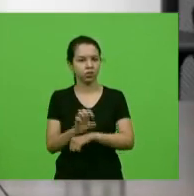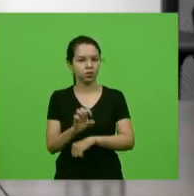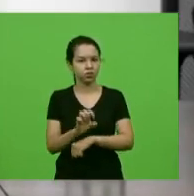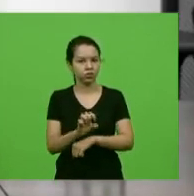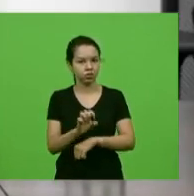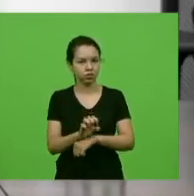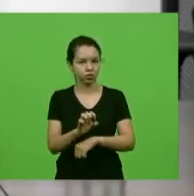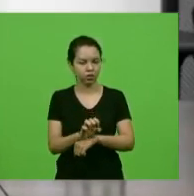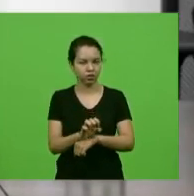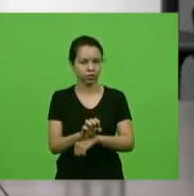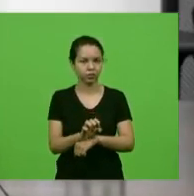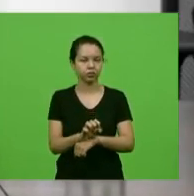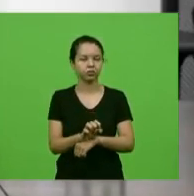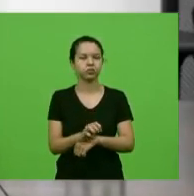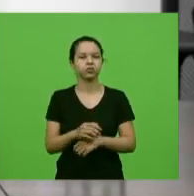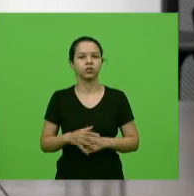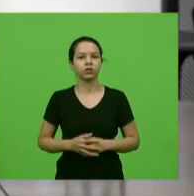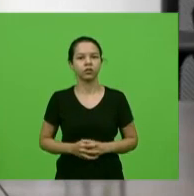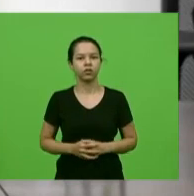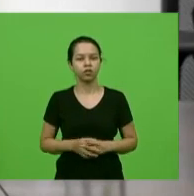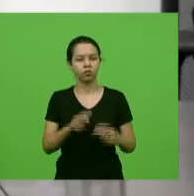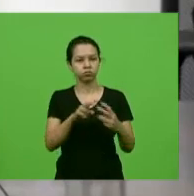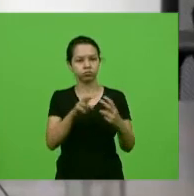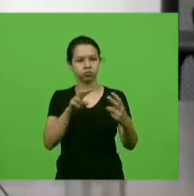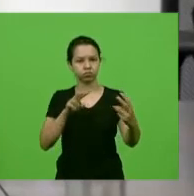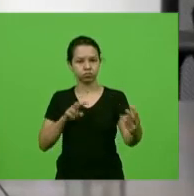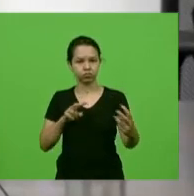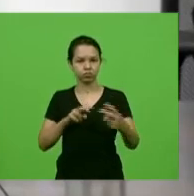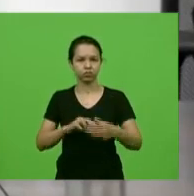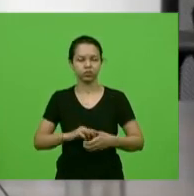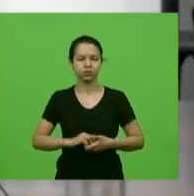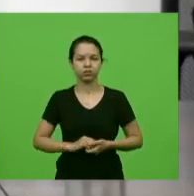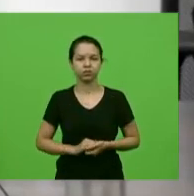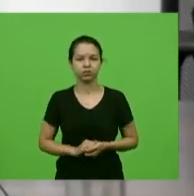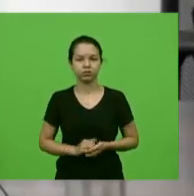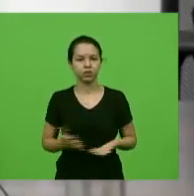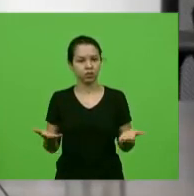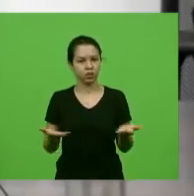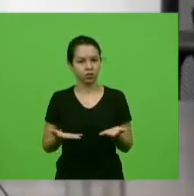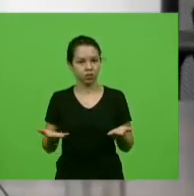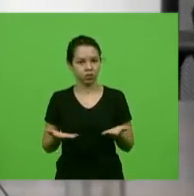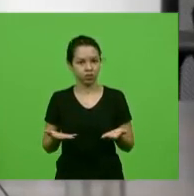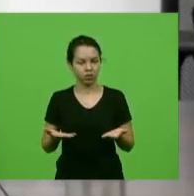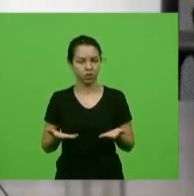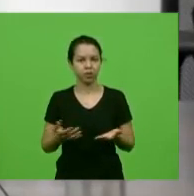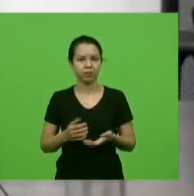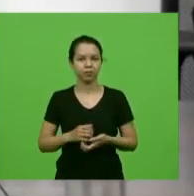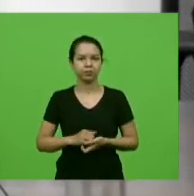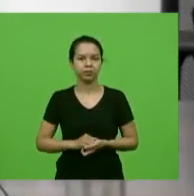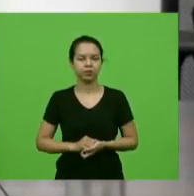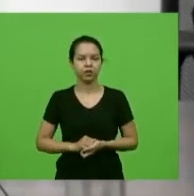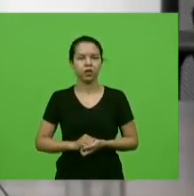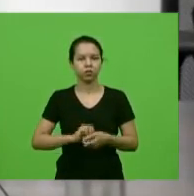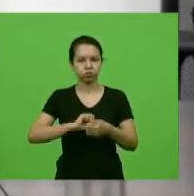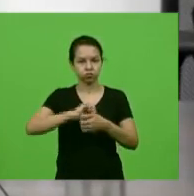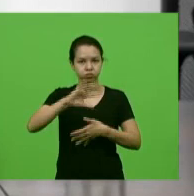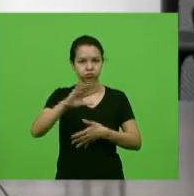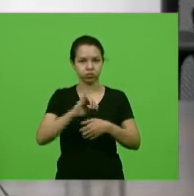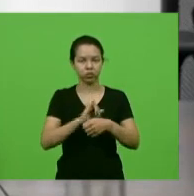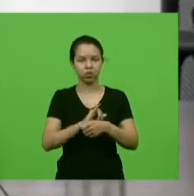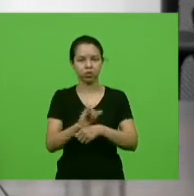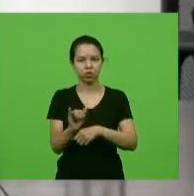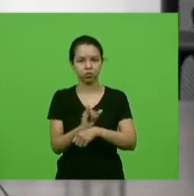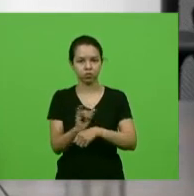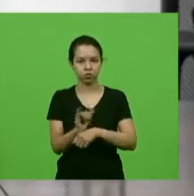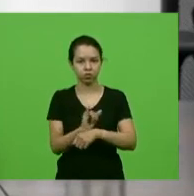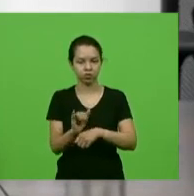através do sistema de videoconferência. Estaremos transmitindo YouTube pelo sistema da